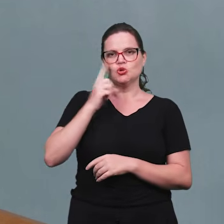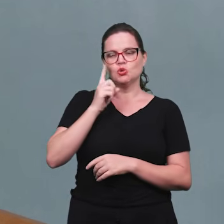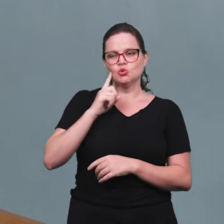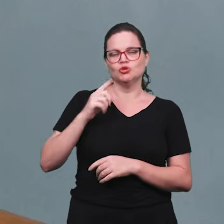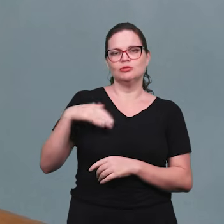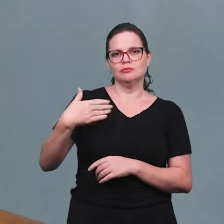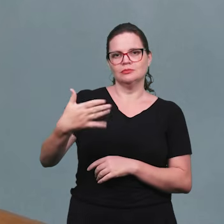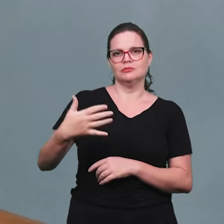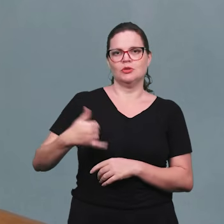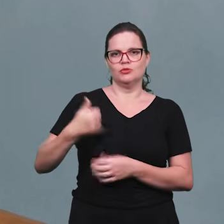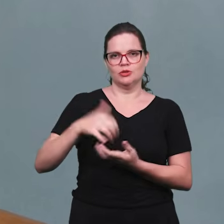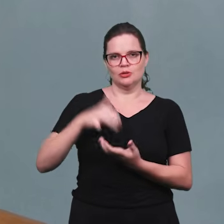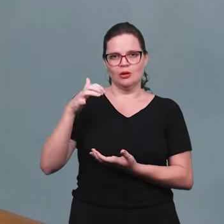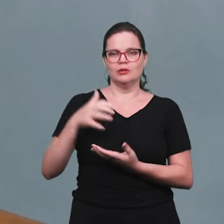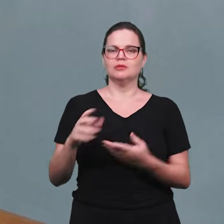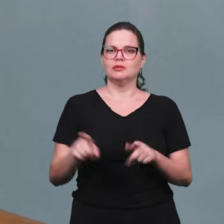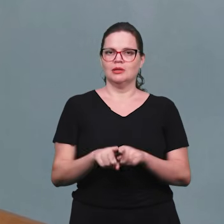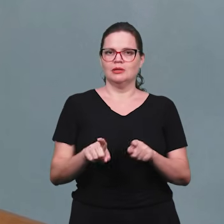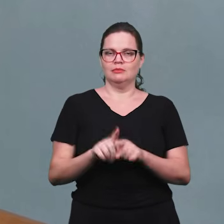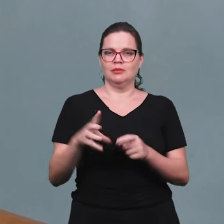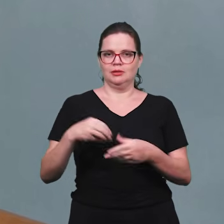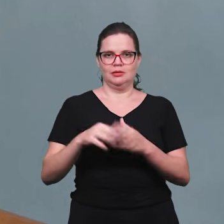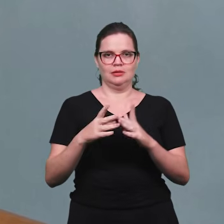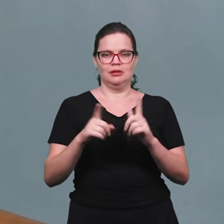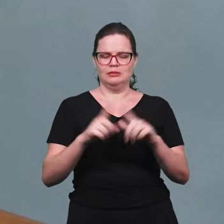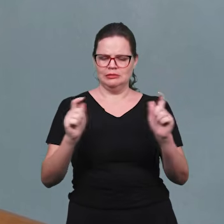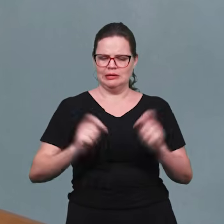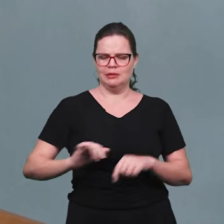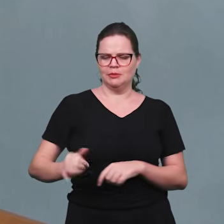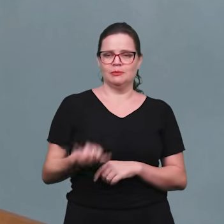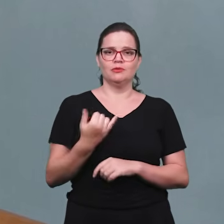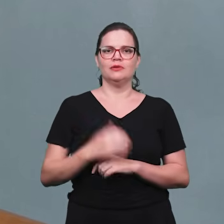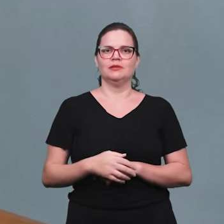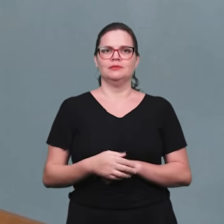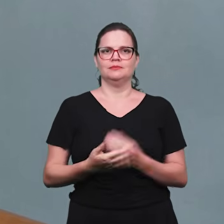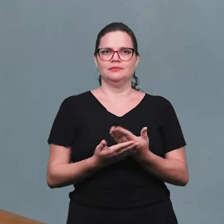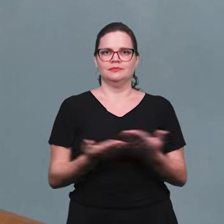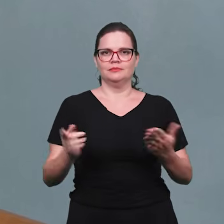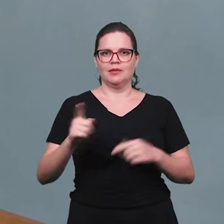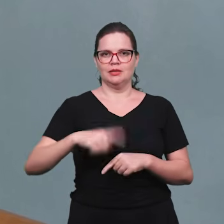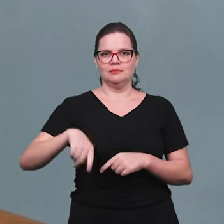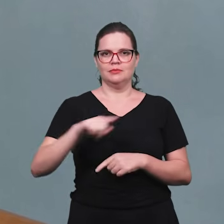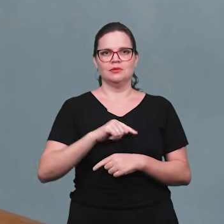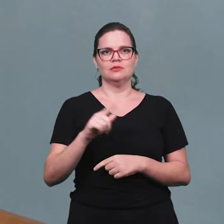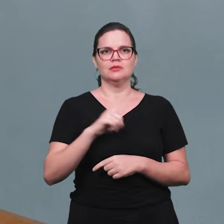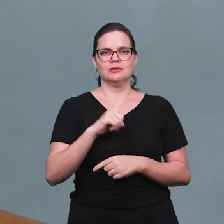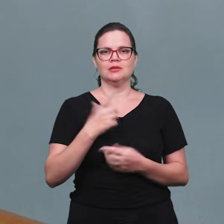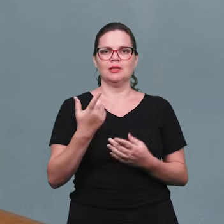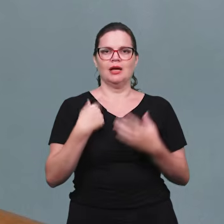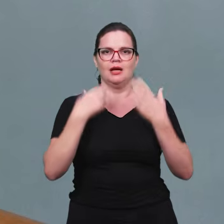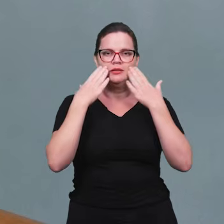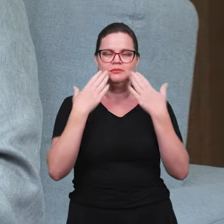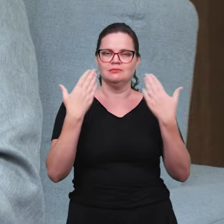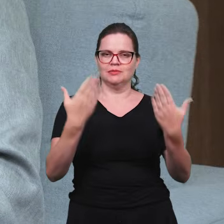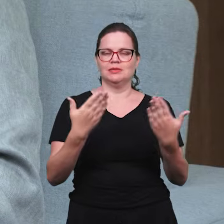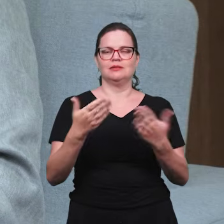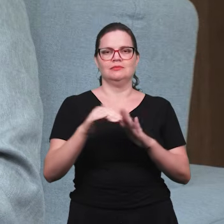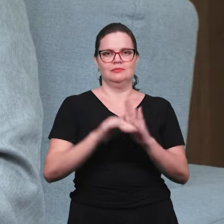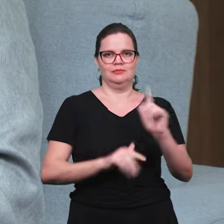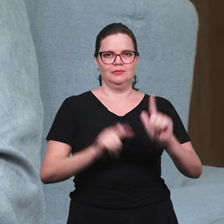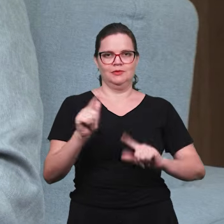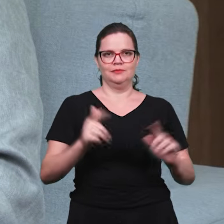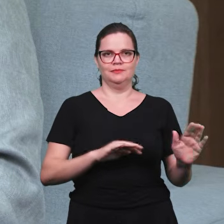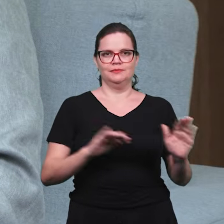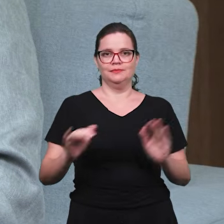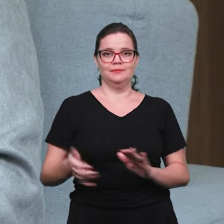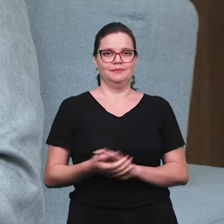os idosos, nas igrejas. Vai ser de grande valia para todos que têm apresentado este programa aí. Muito